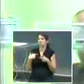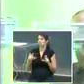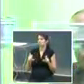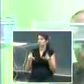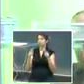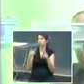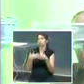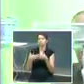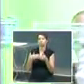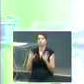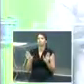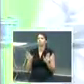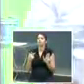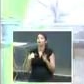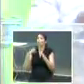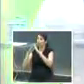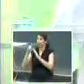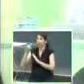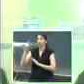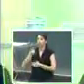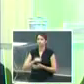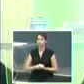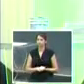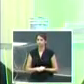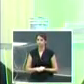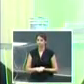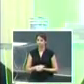Eu tive uma experiência com Deus alguns anos atrás.